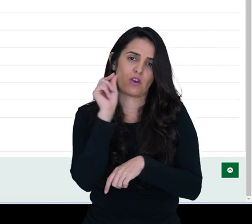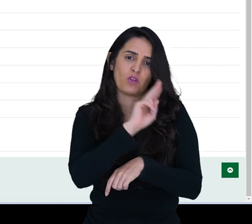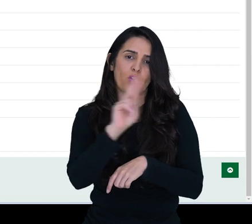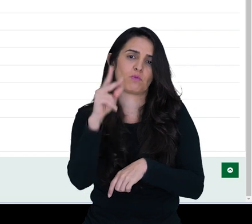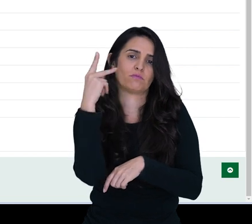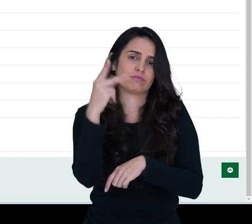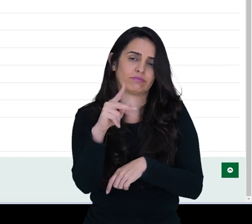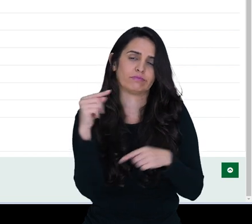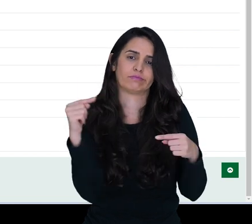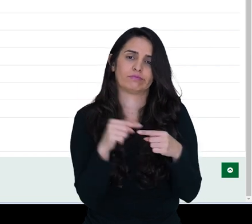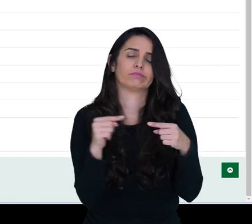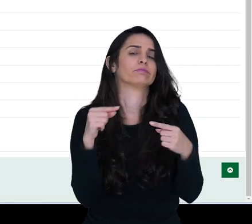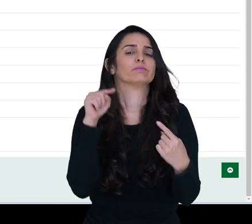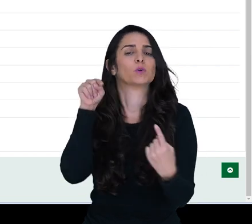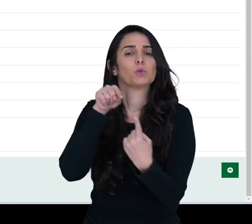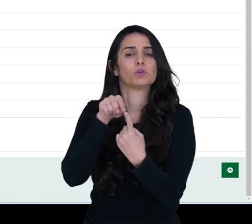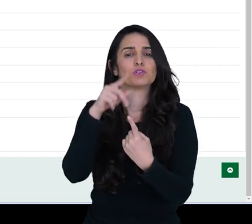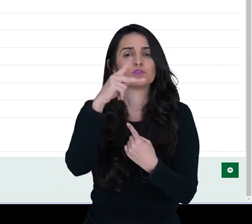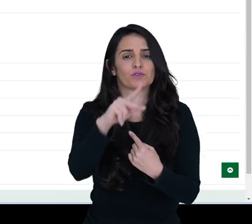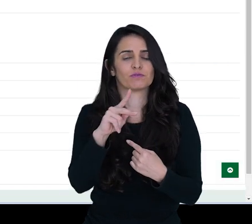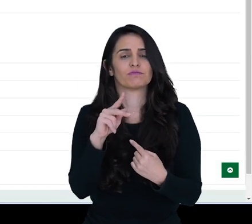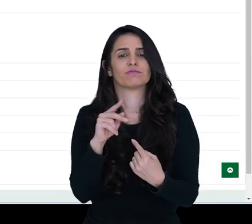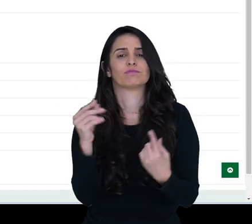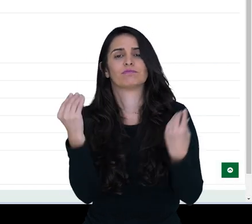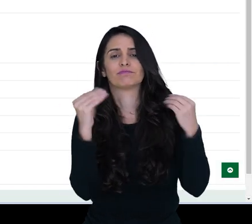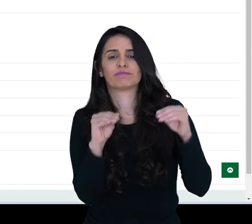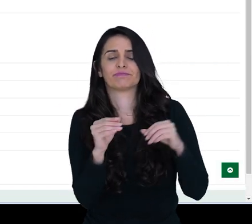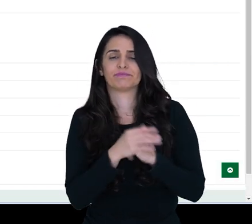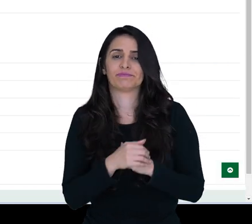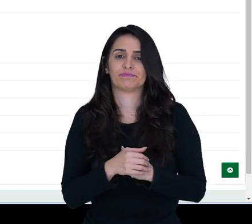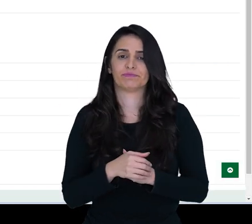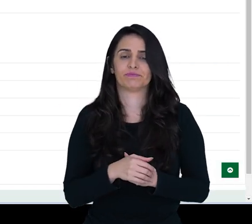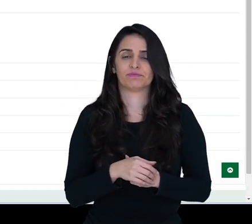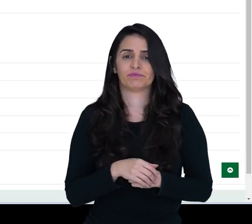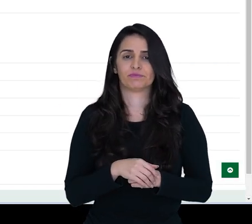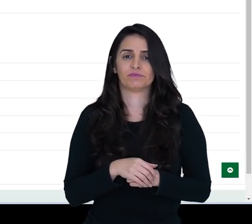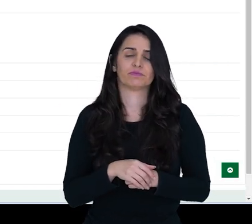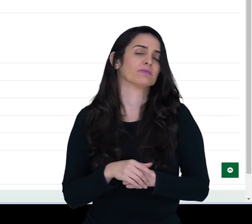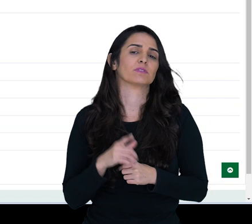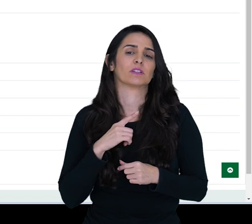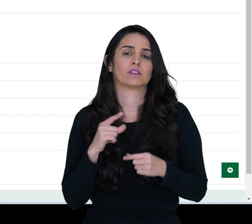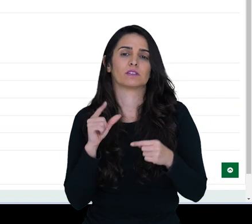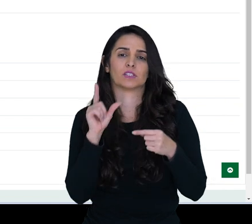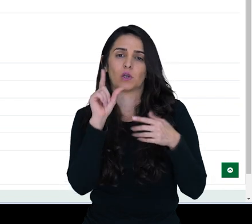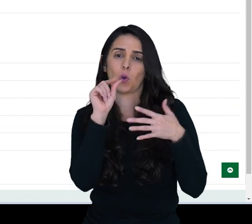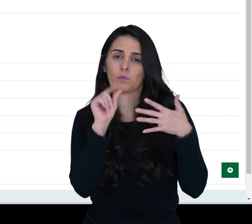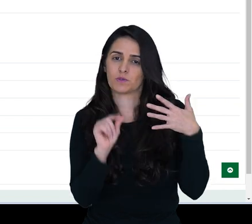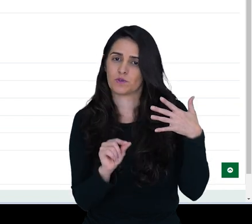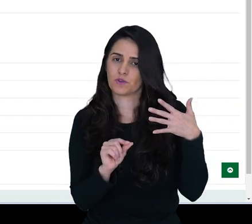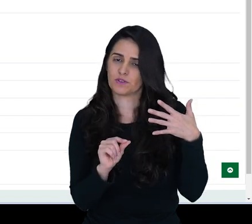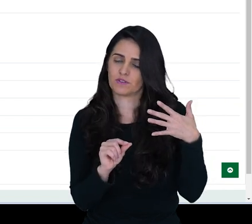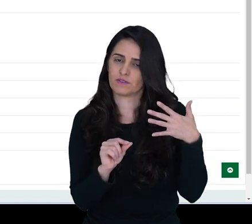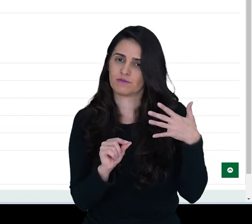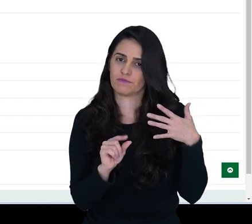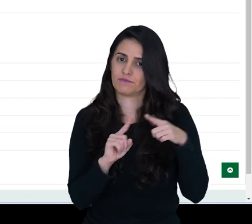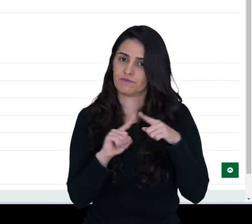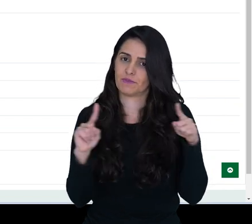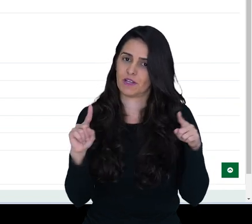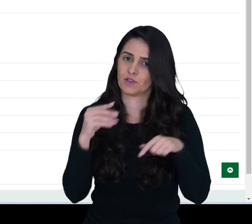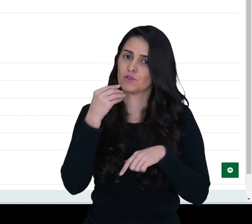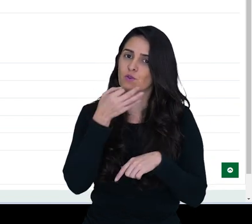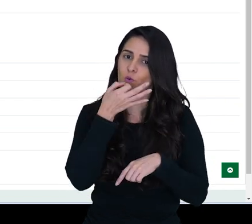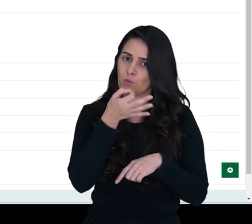utilização com seu objetivo aqui no formato Então temos algumas opções porém